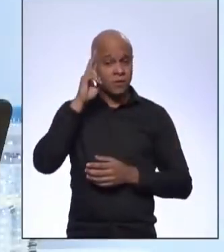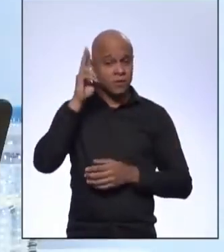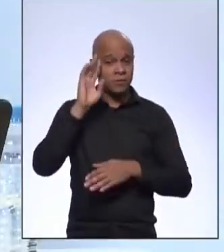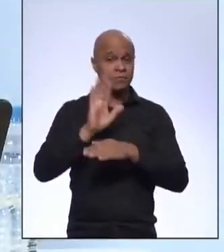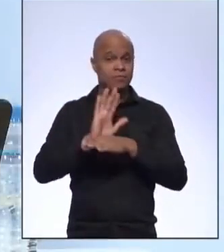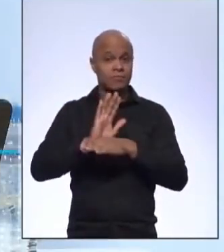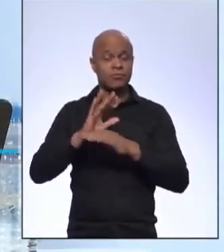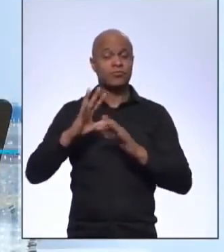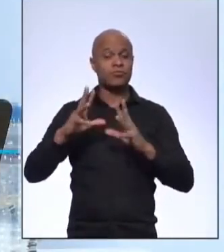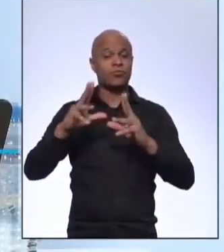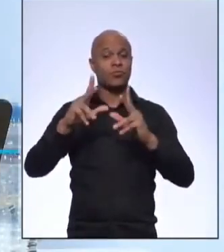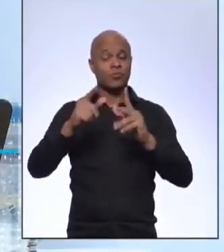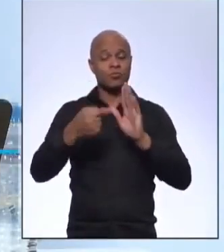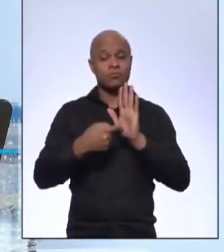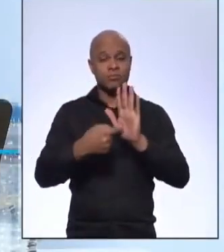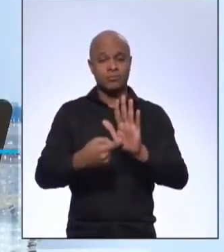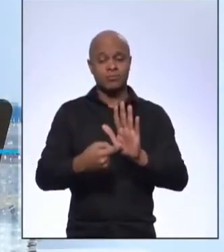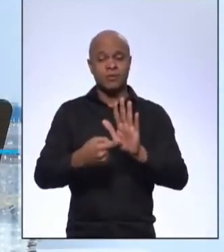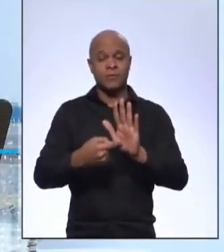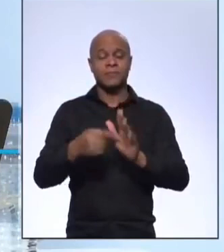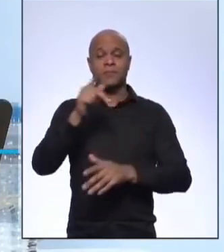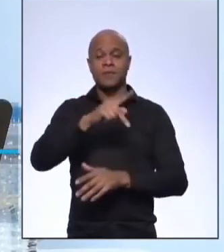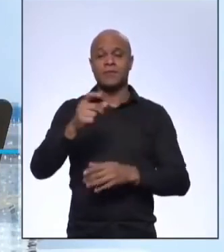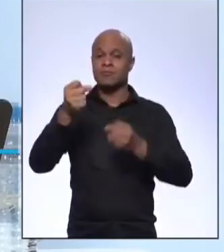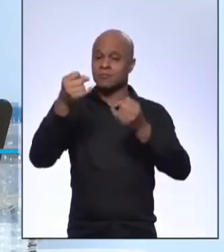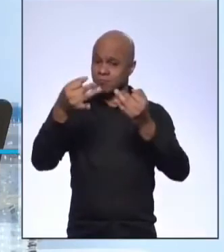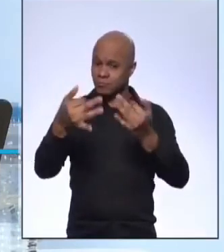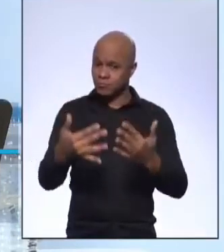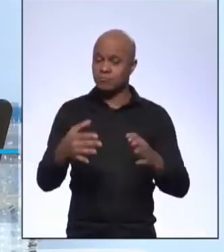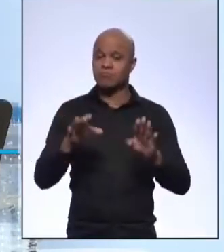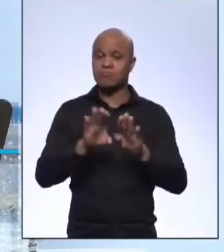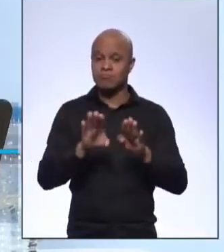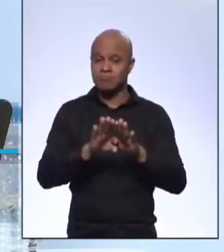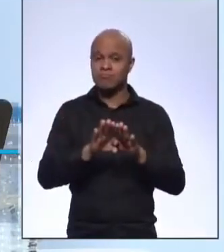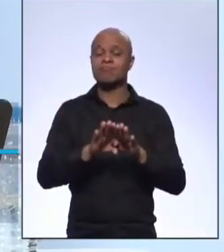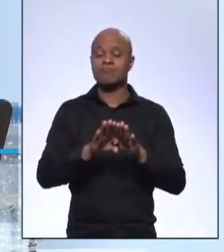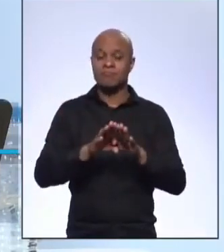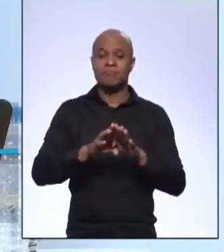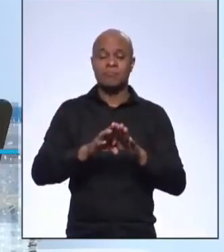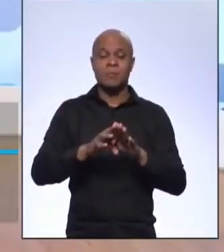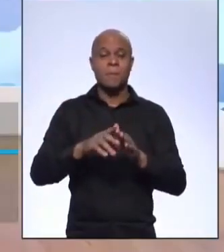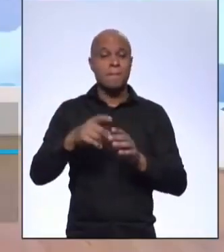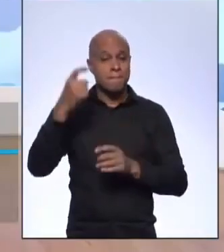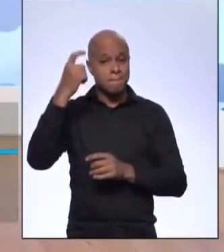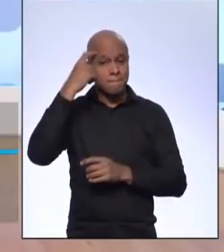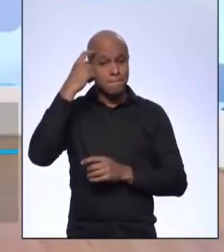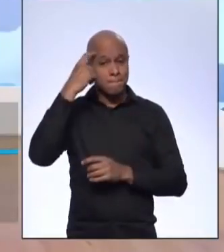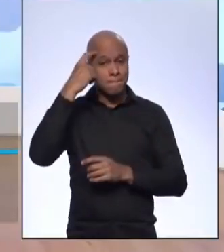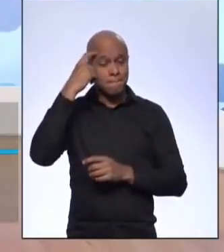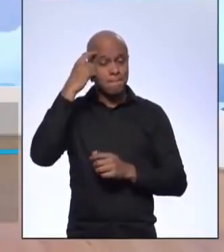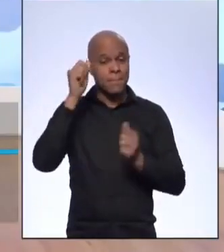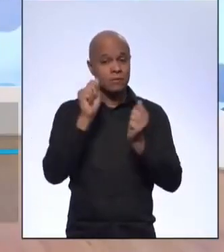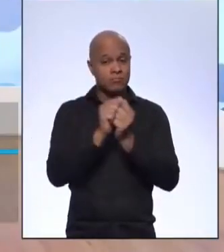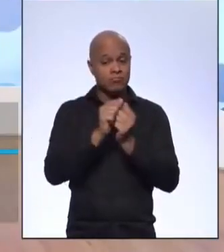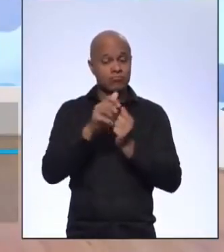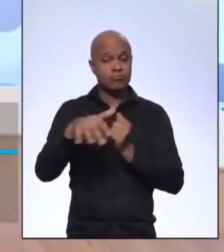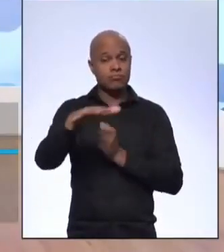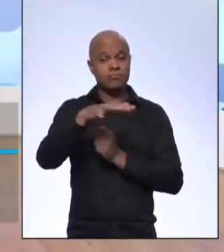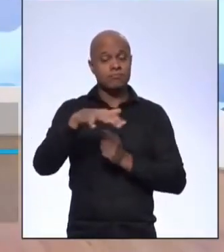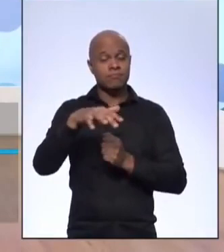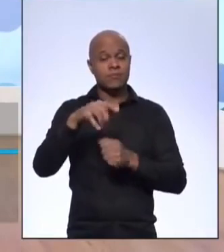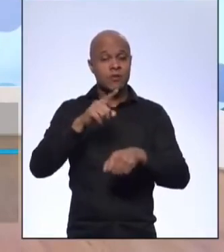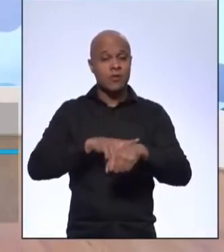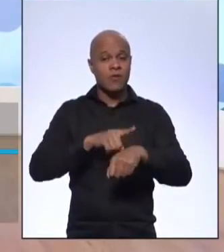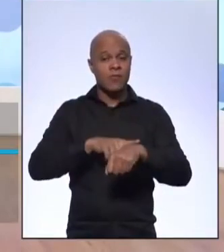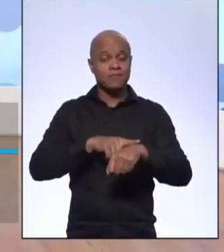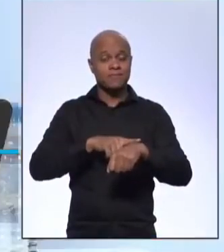que foi apresentado, tudo que a professora Milene acabou de fazer, né, todas as considerações. Então, é um momento